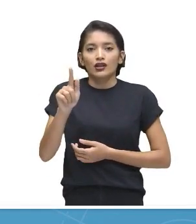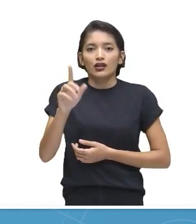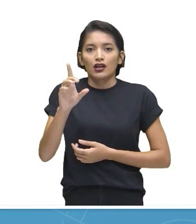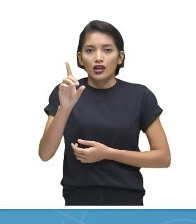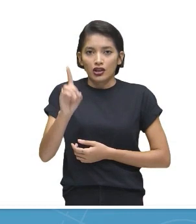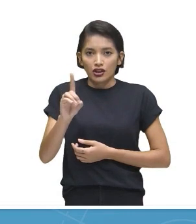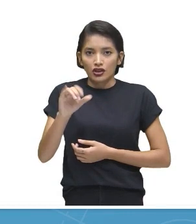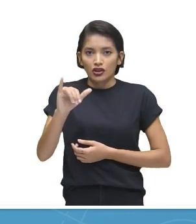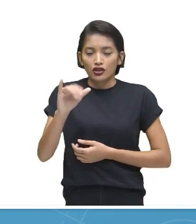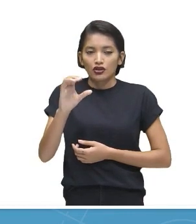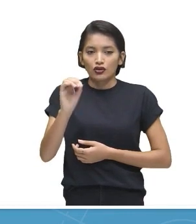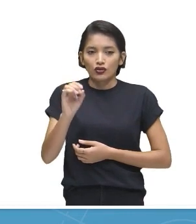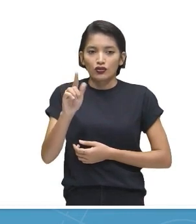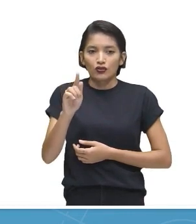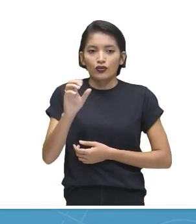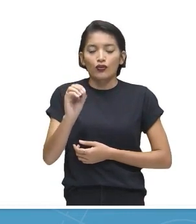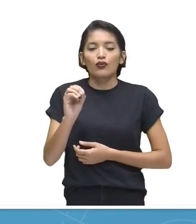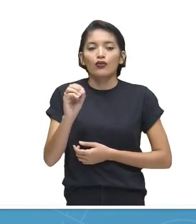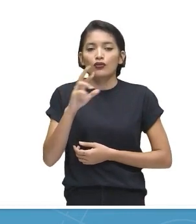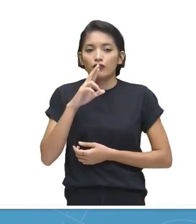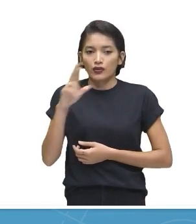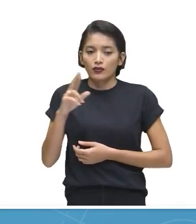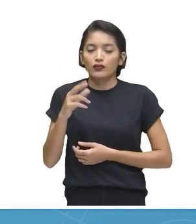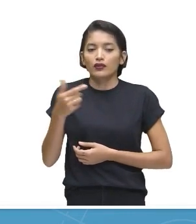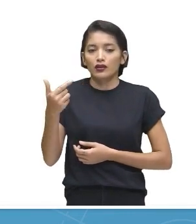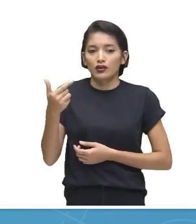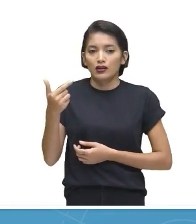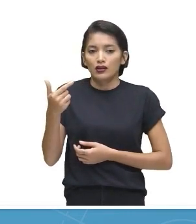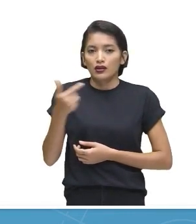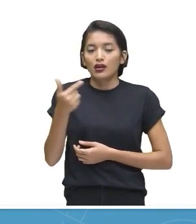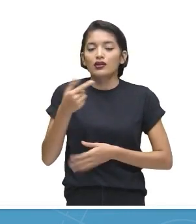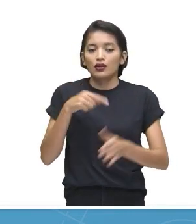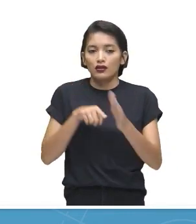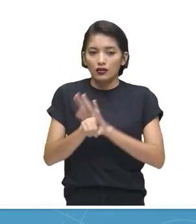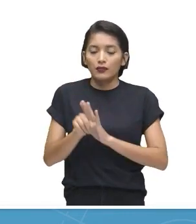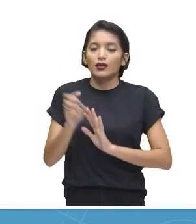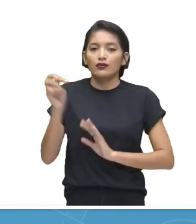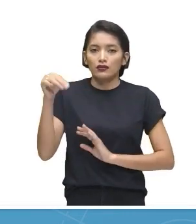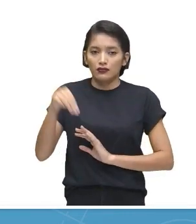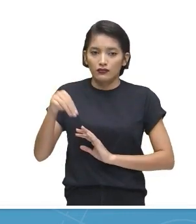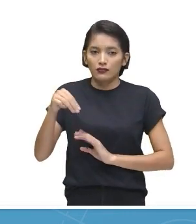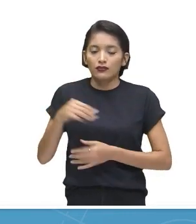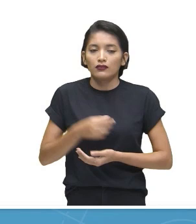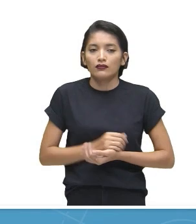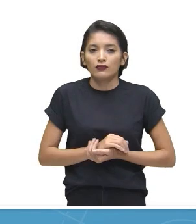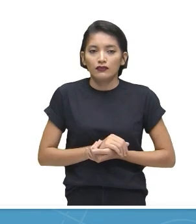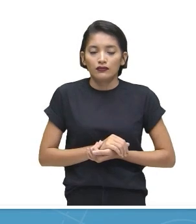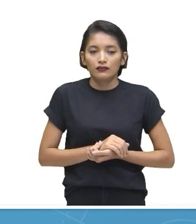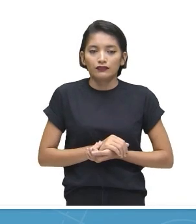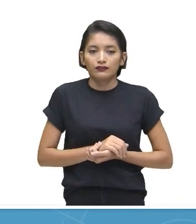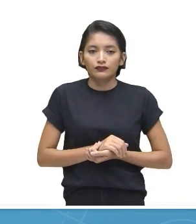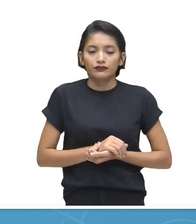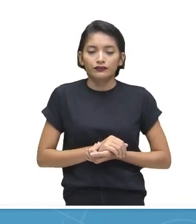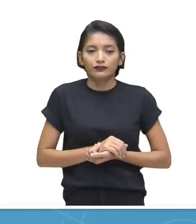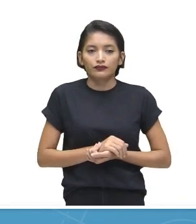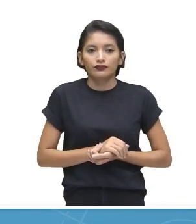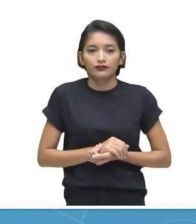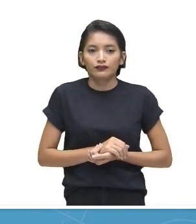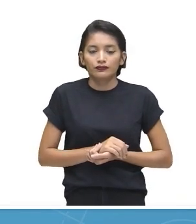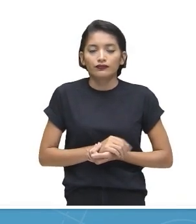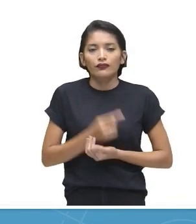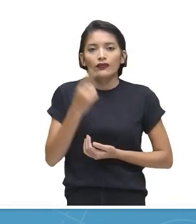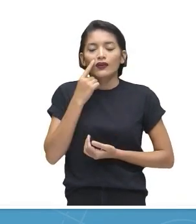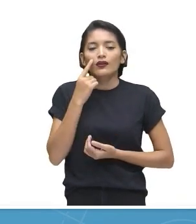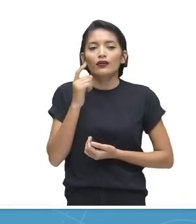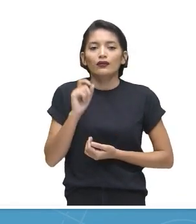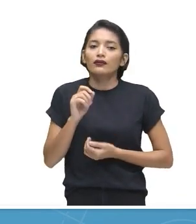Essa aí é a resposta da nossa segunda questão, né? Falando ali sobre metros, então é a segunda. O Diego respondeu 10 metros na segunda questão. Então vamos ver aí quem